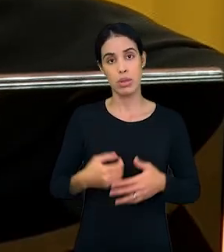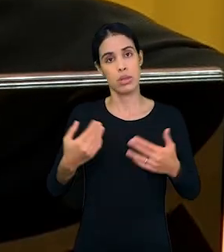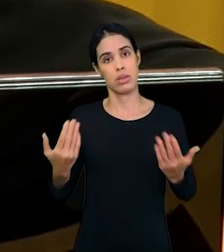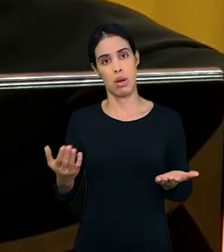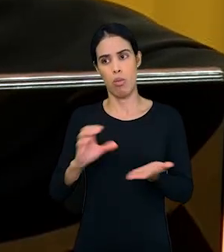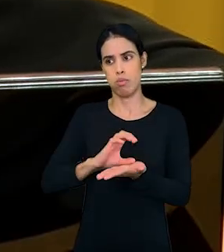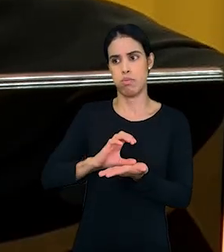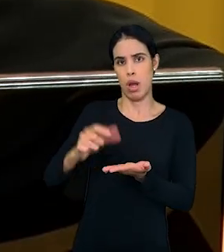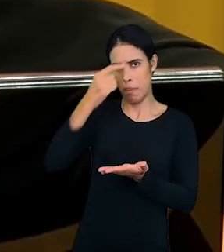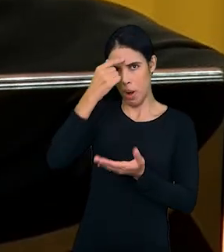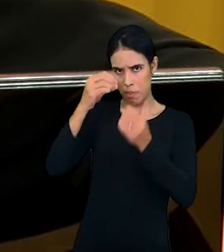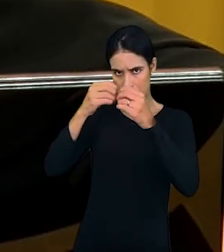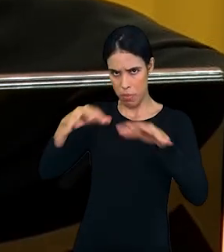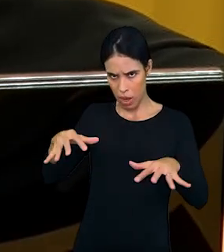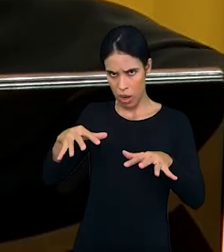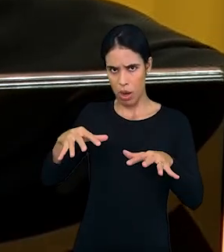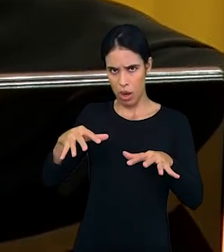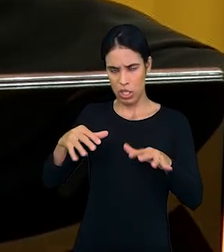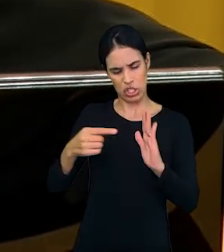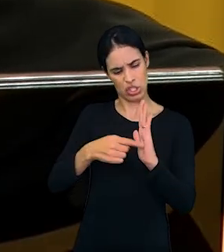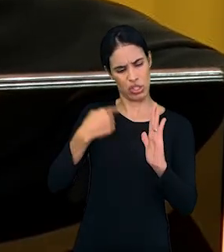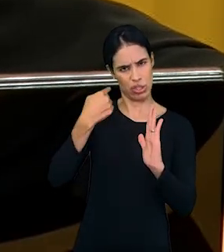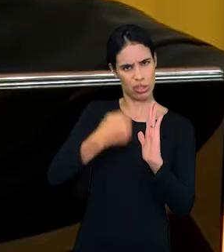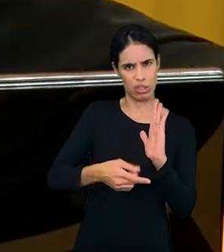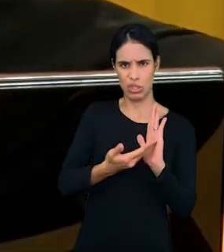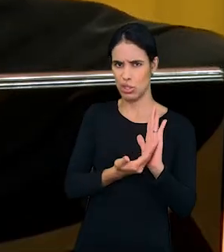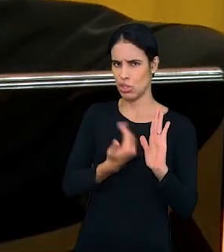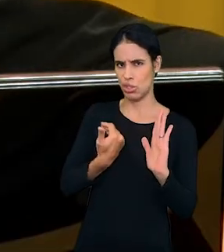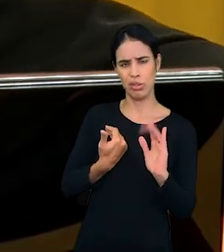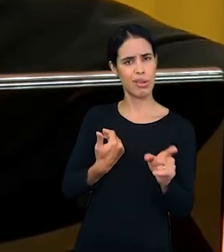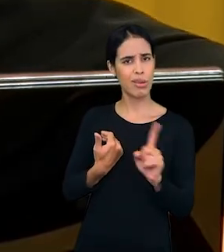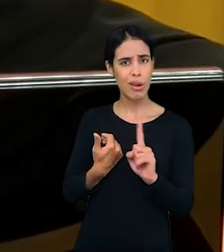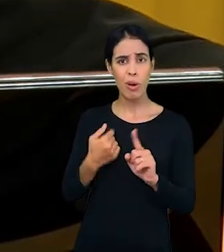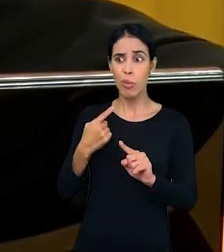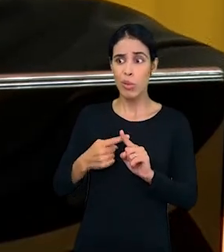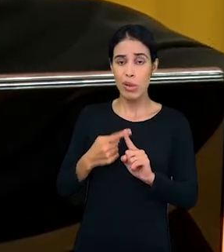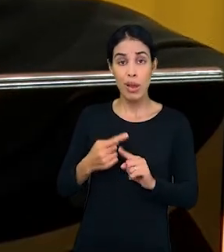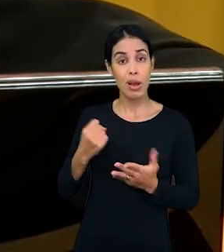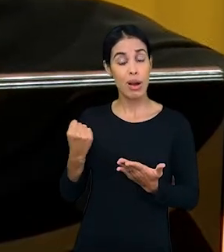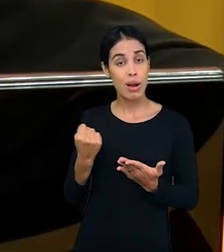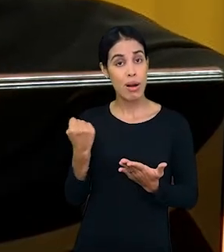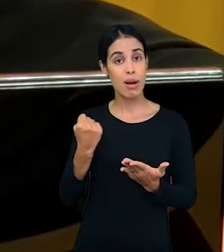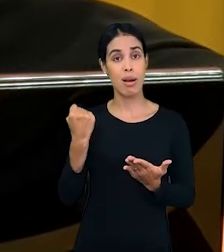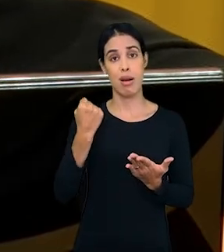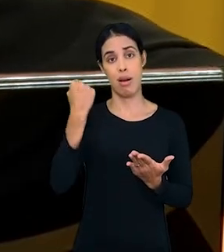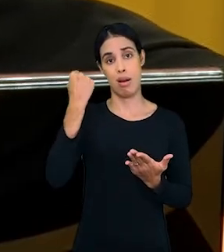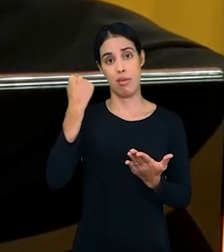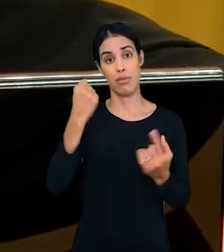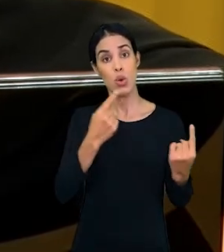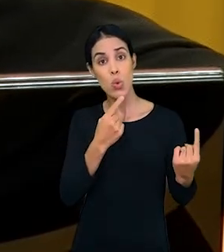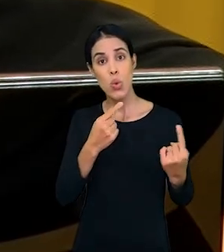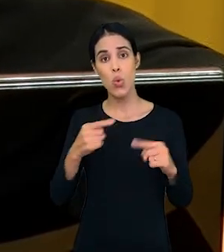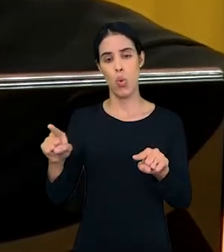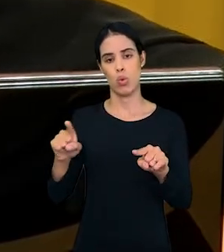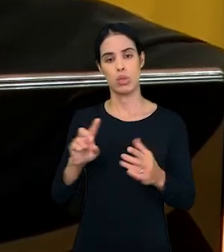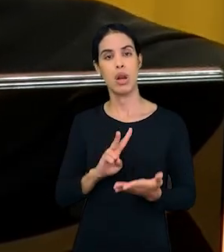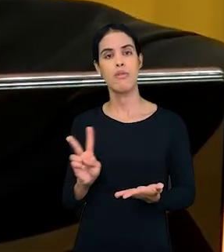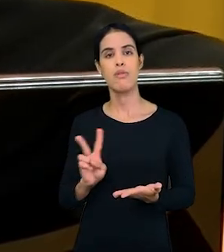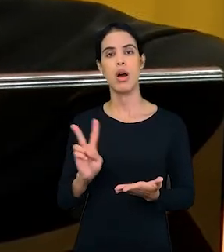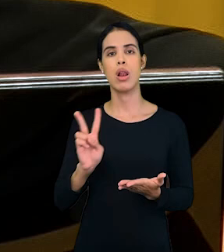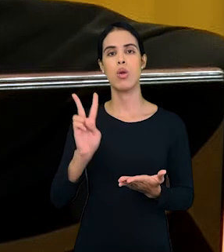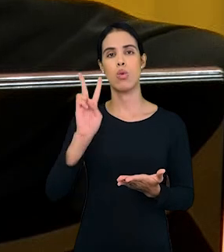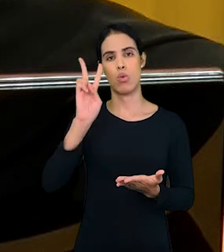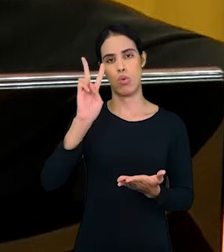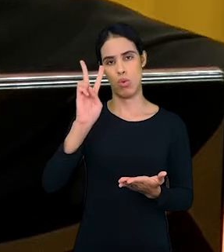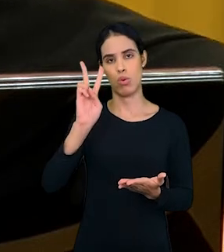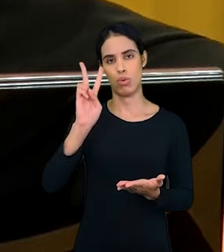a condenação em danos morais coletivos em face do grave atentado a valores